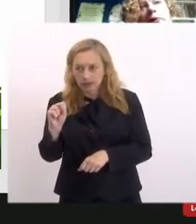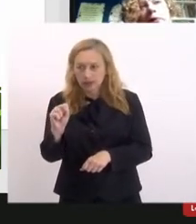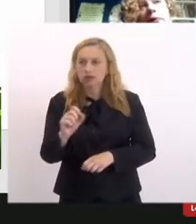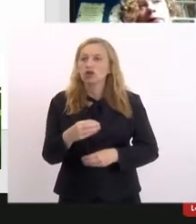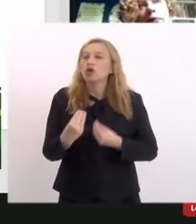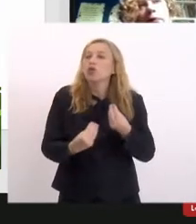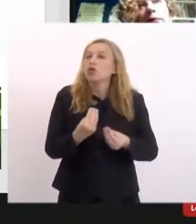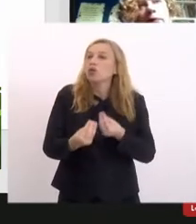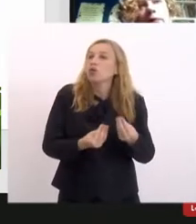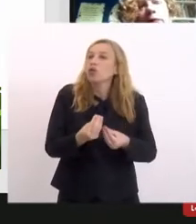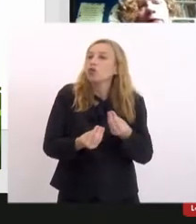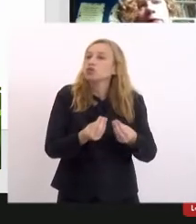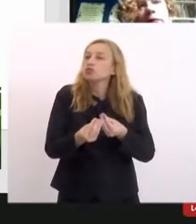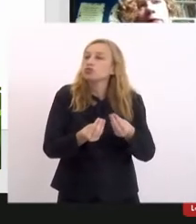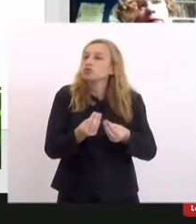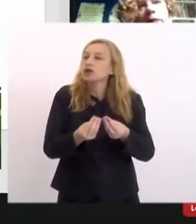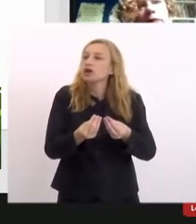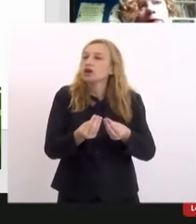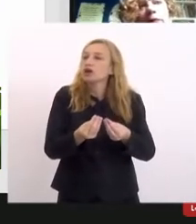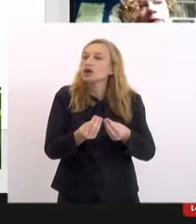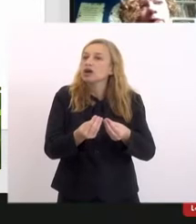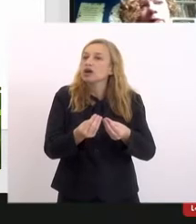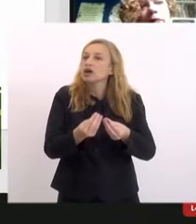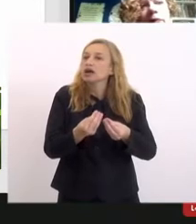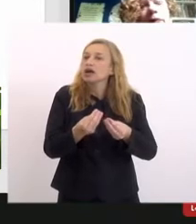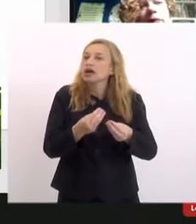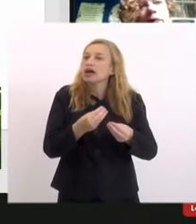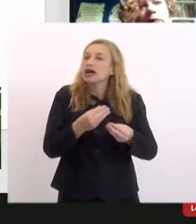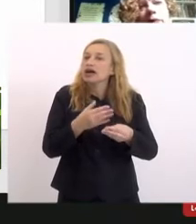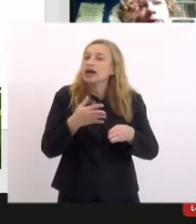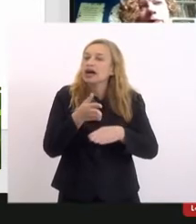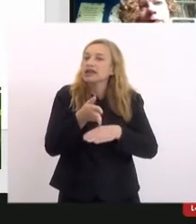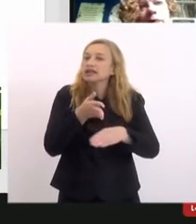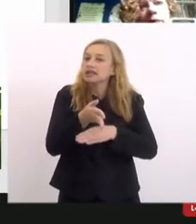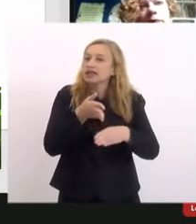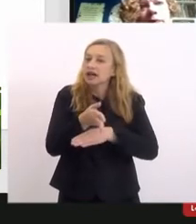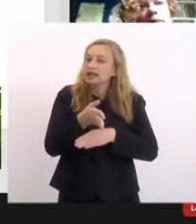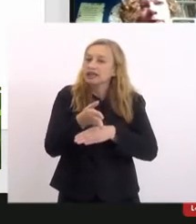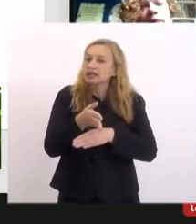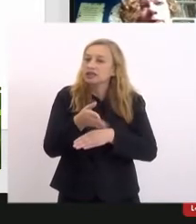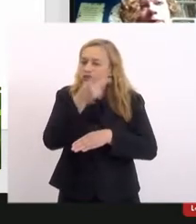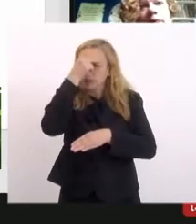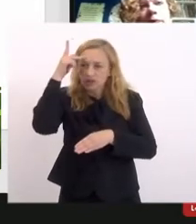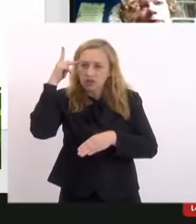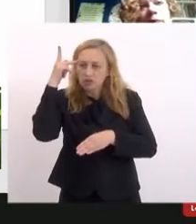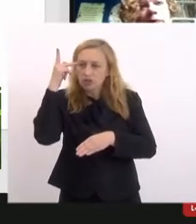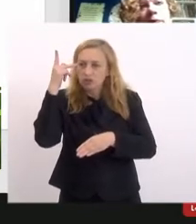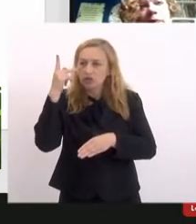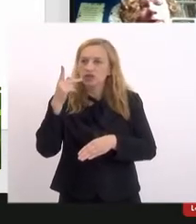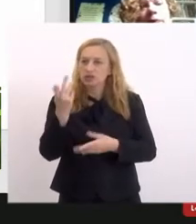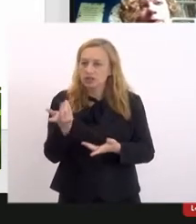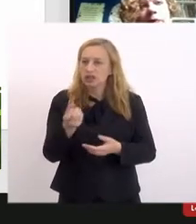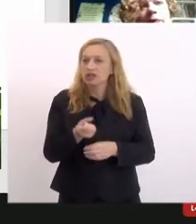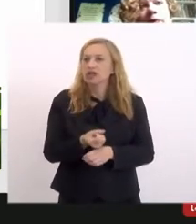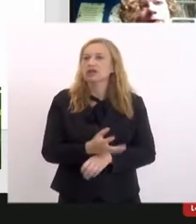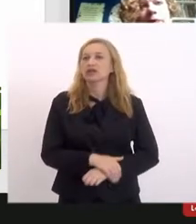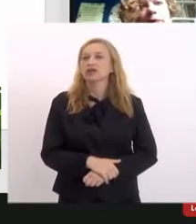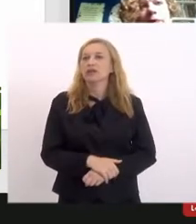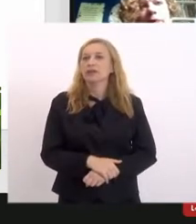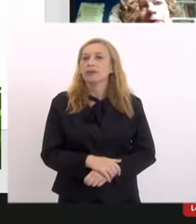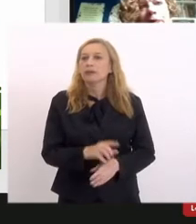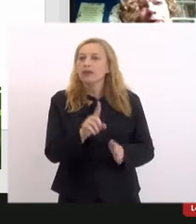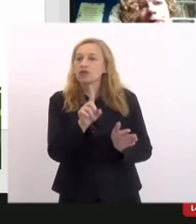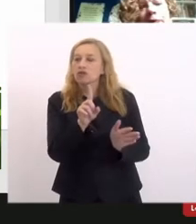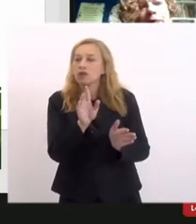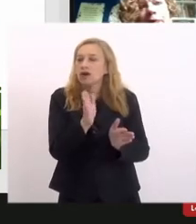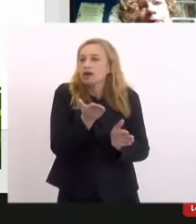a frequência, né, a procura por SRAG, por síndrome respiratória aguda grave. Então, a gente teve uma queda de